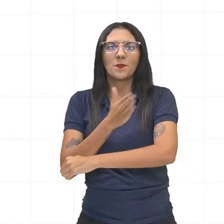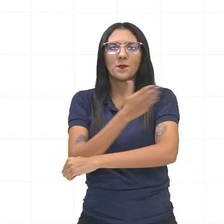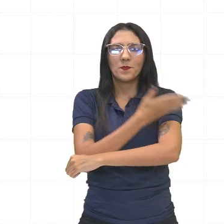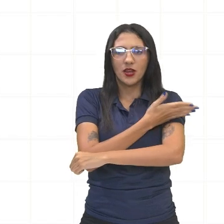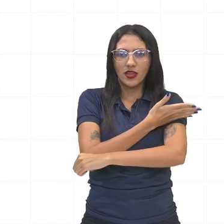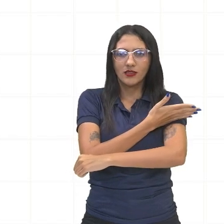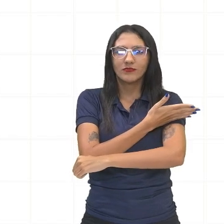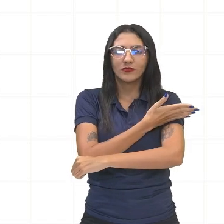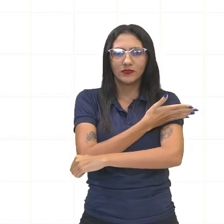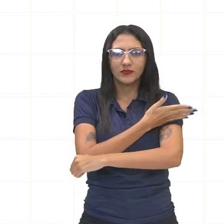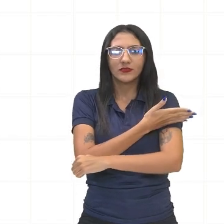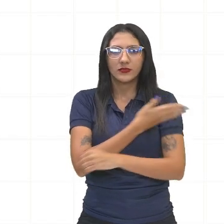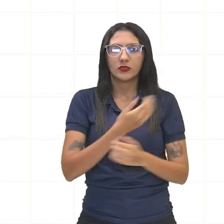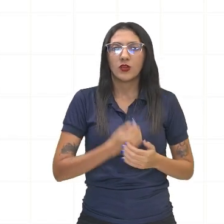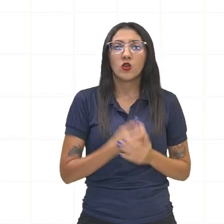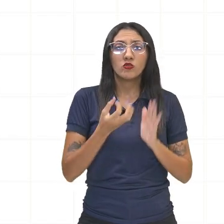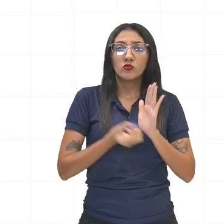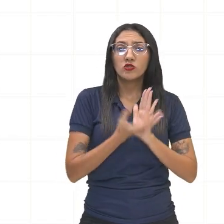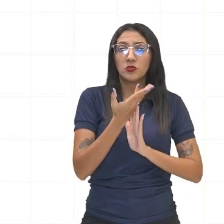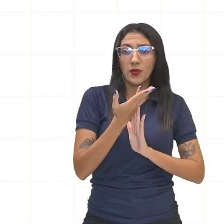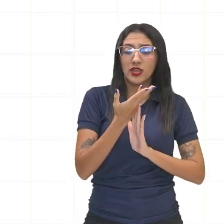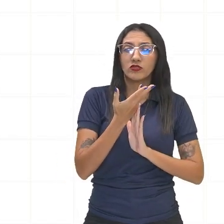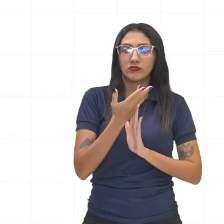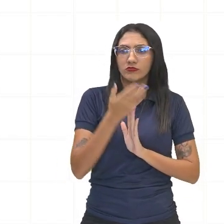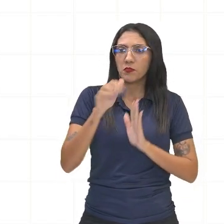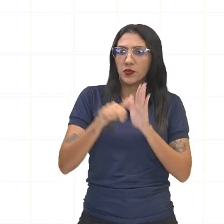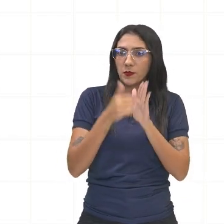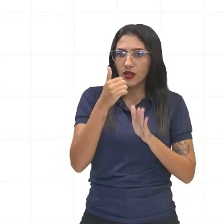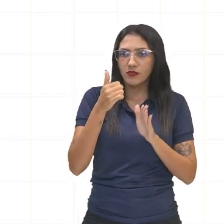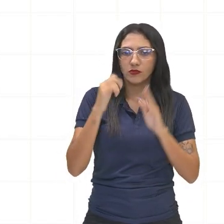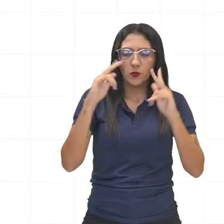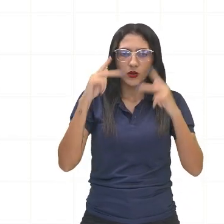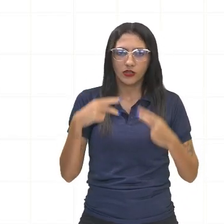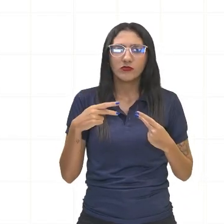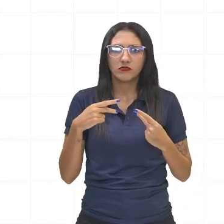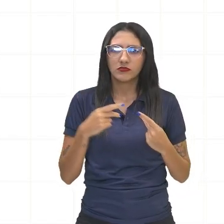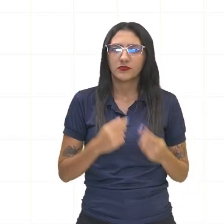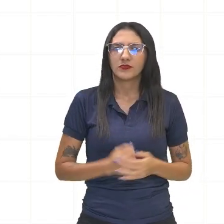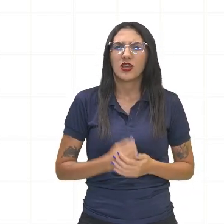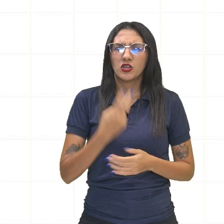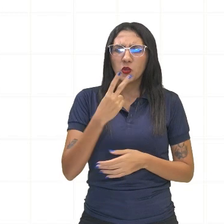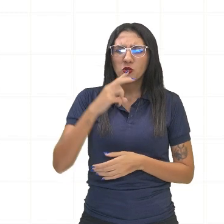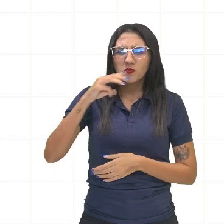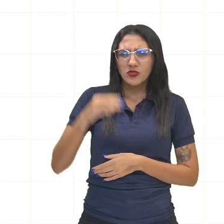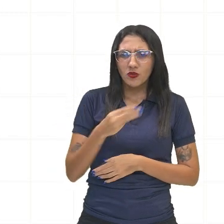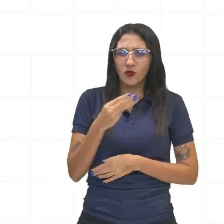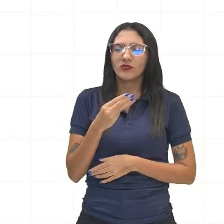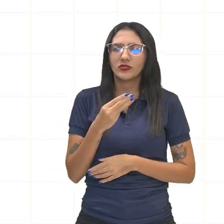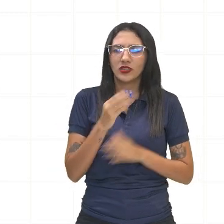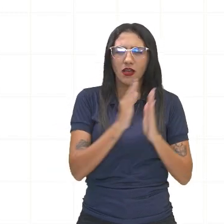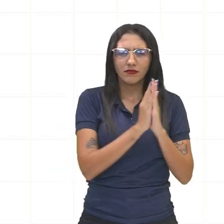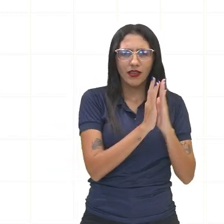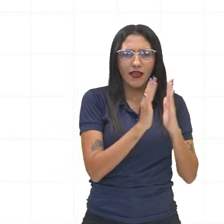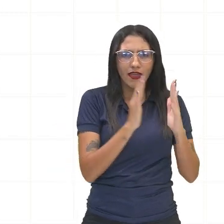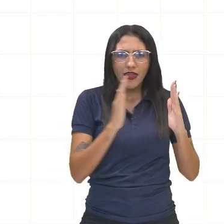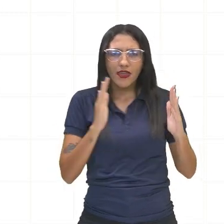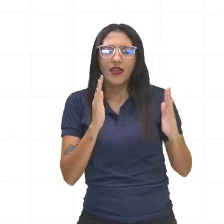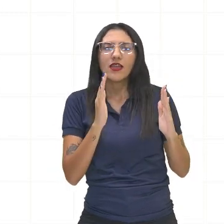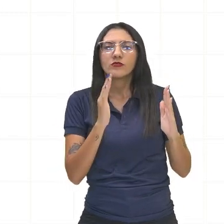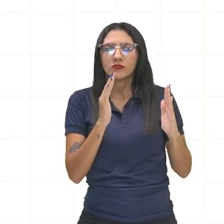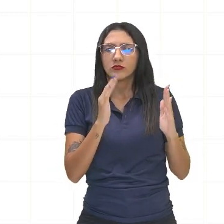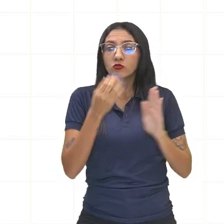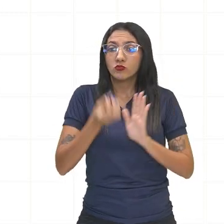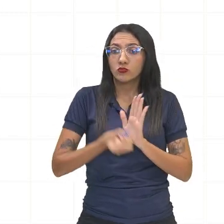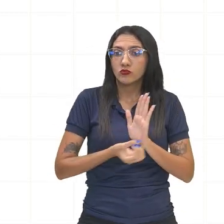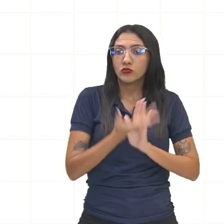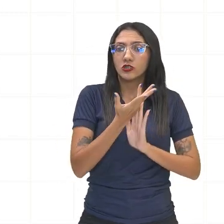partir, então, do surgimento dos primeiros homens, aproximadamente há 2 milhões de anos, até a invenção da escrita, né,